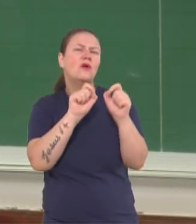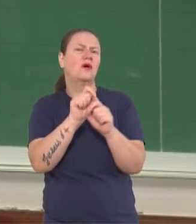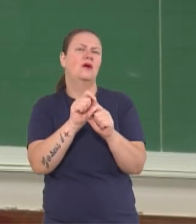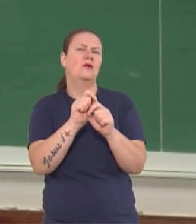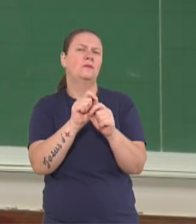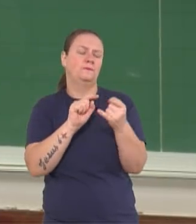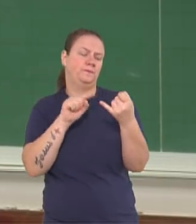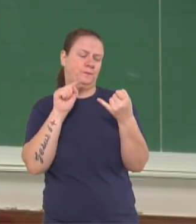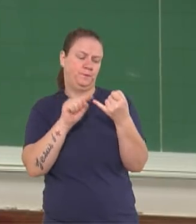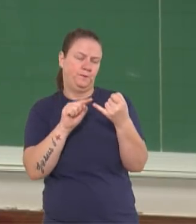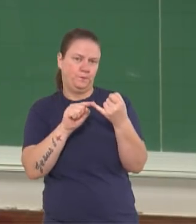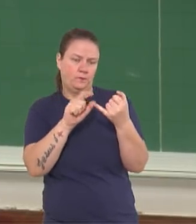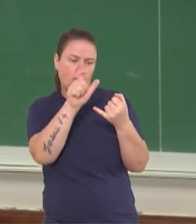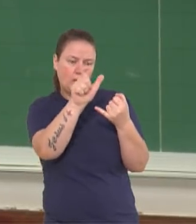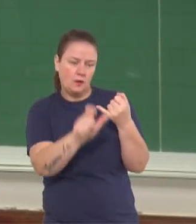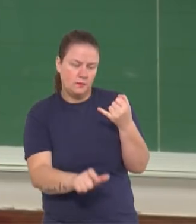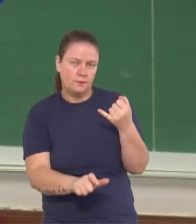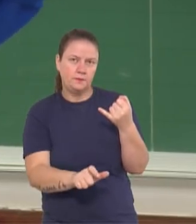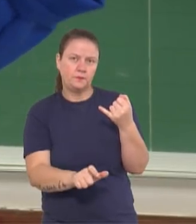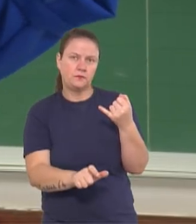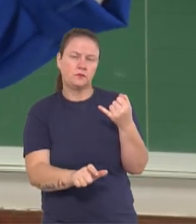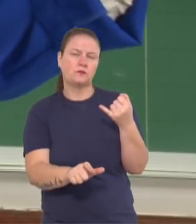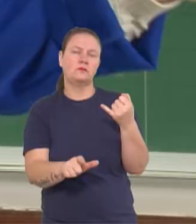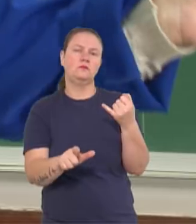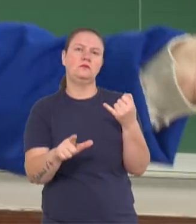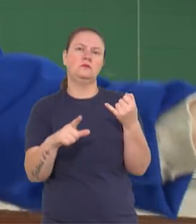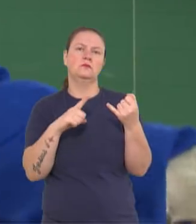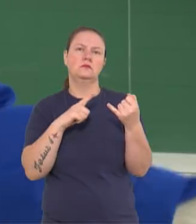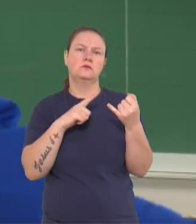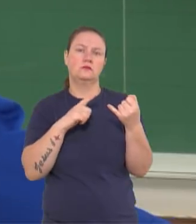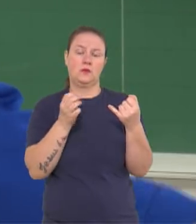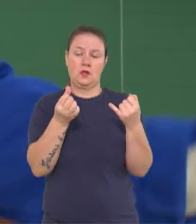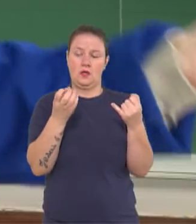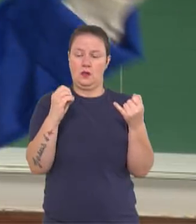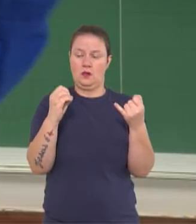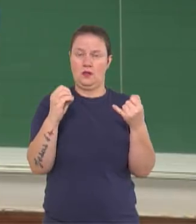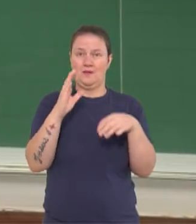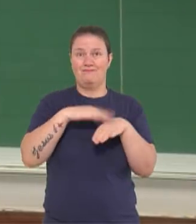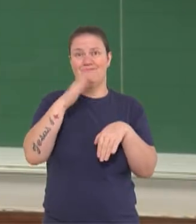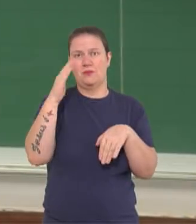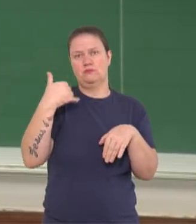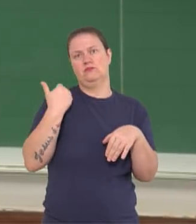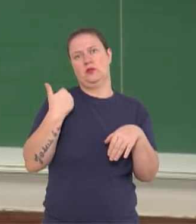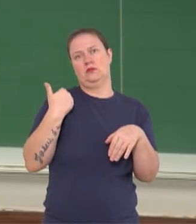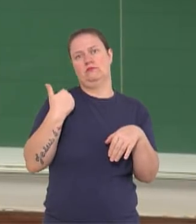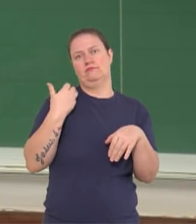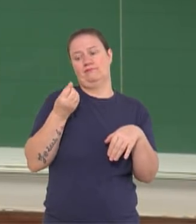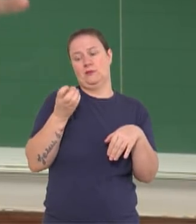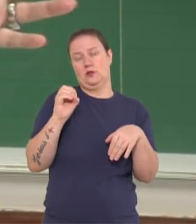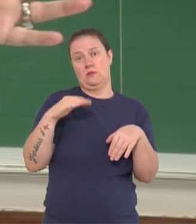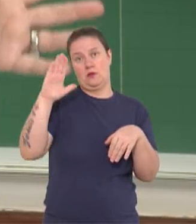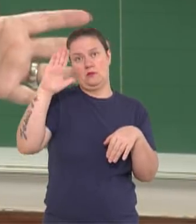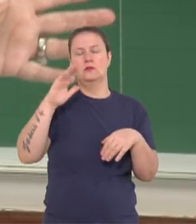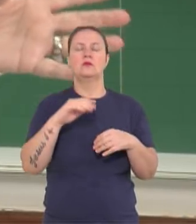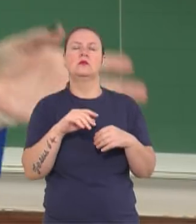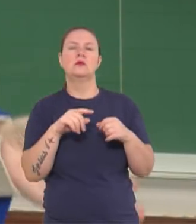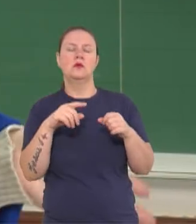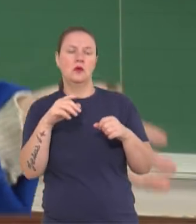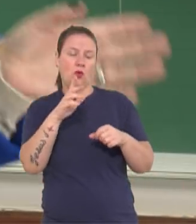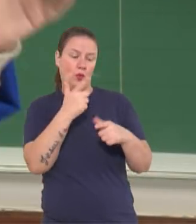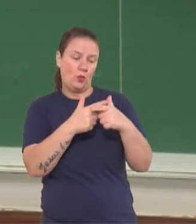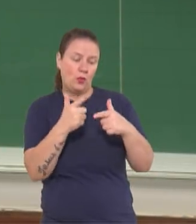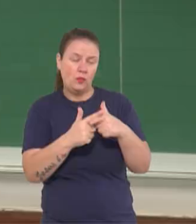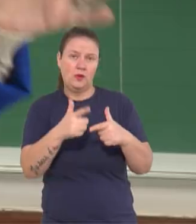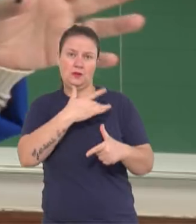eles? Então, pessoas que têm acima de 60 anos, né, pessoas que têm algum problema de